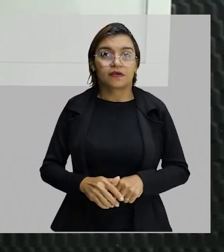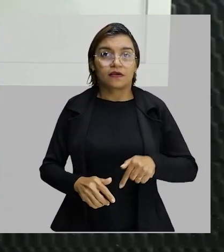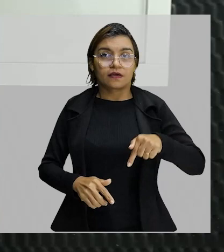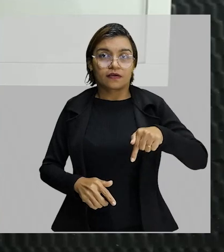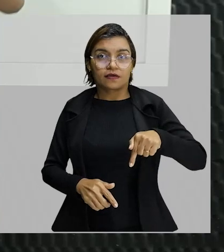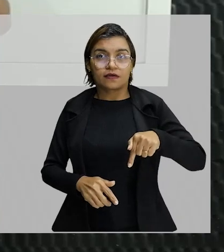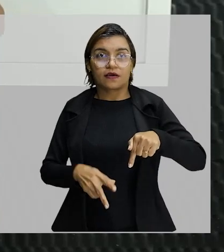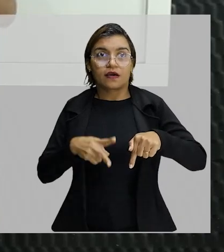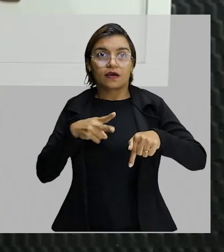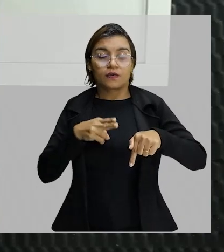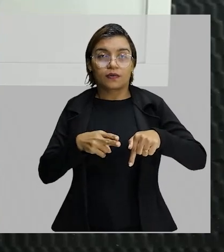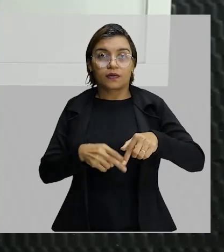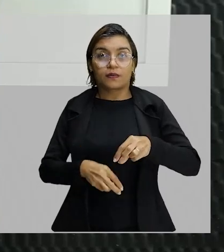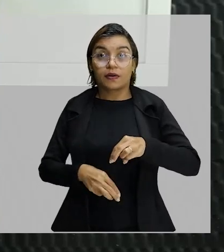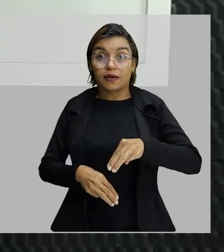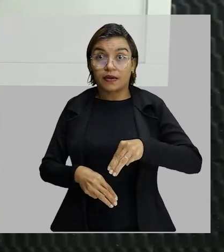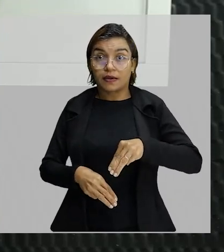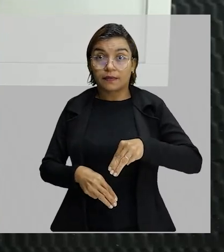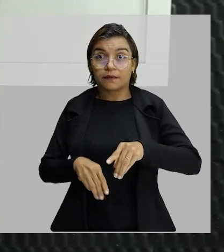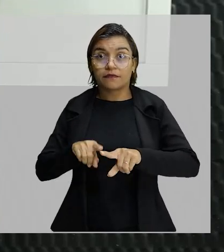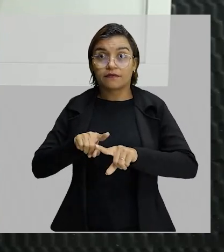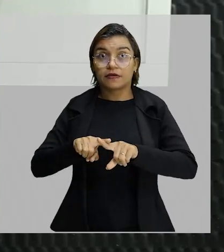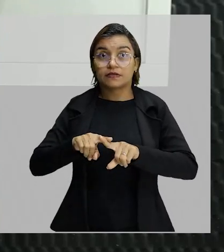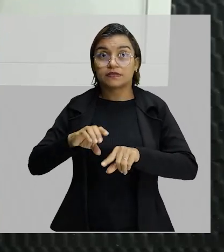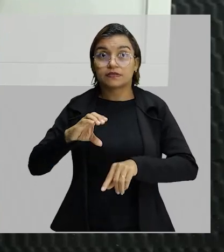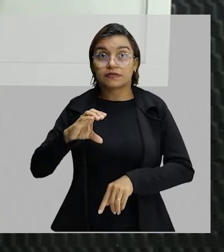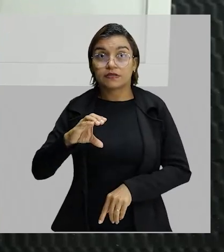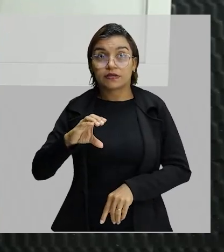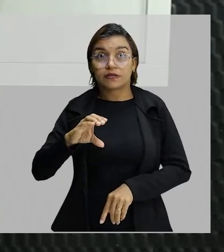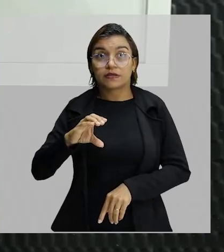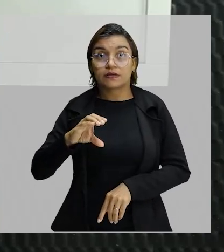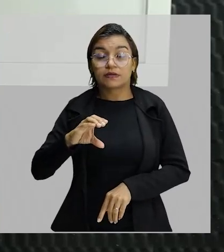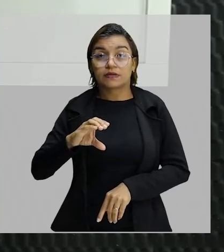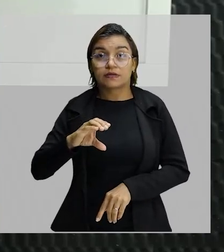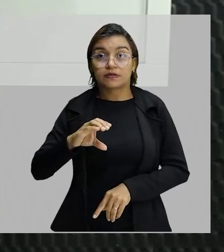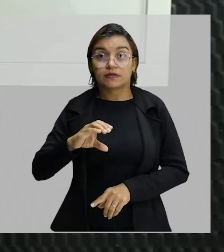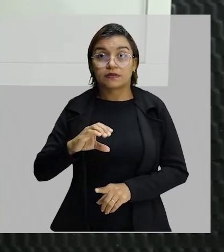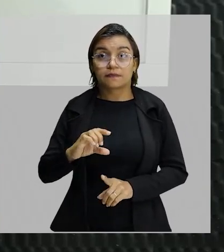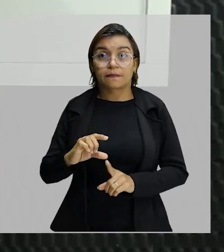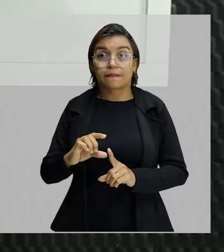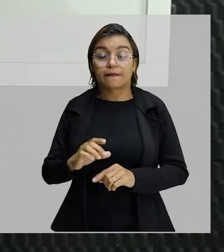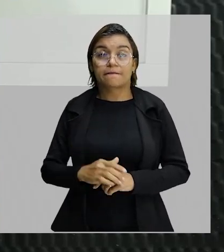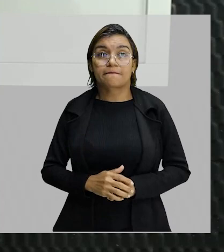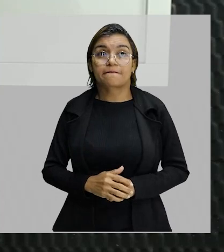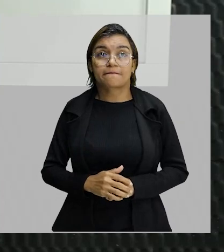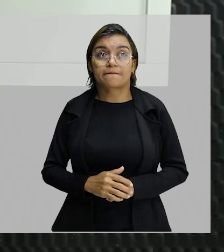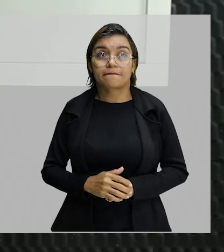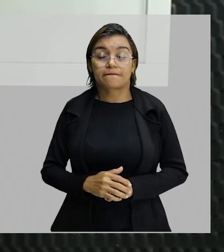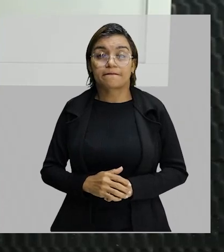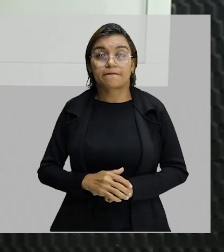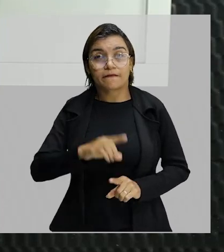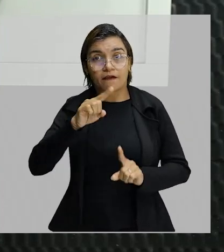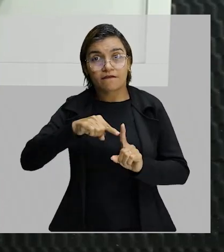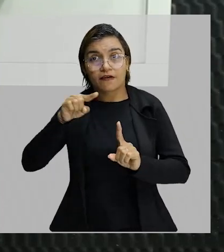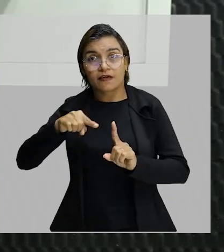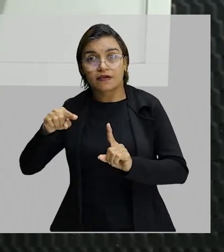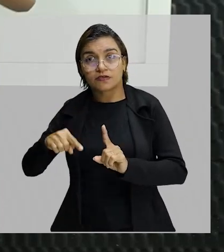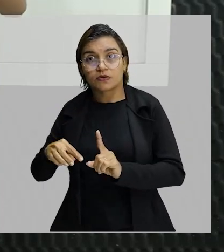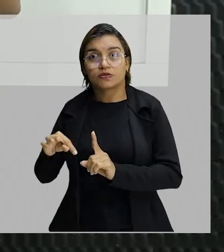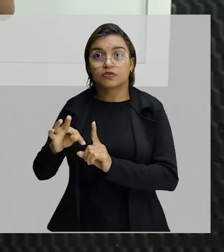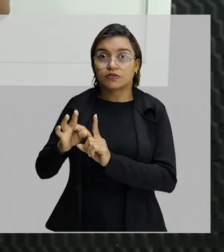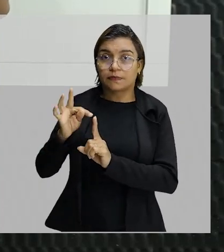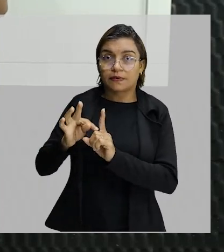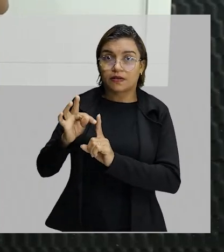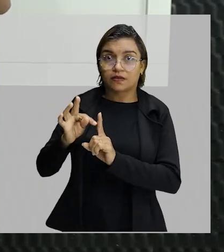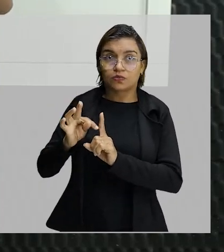massa, calor específico, vezes a variação de temperatura. Ou seja, nós chegamos aqui